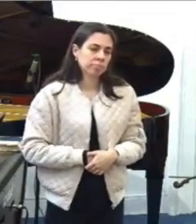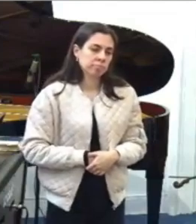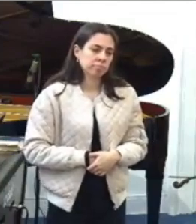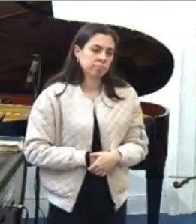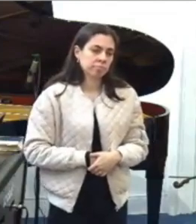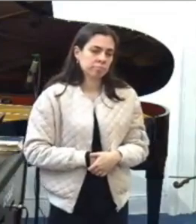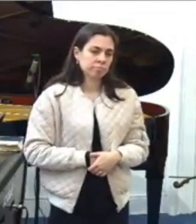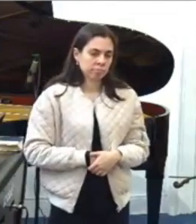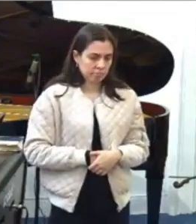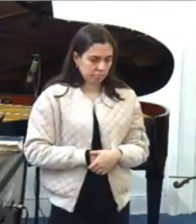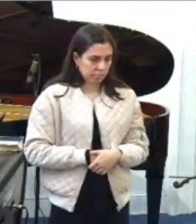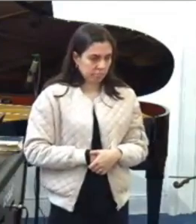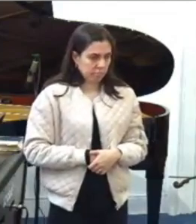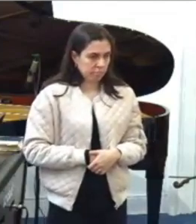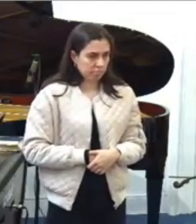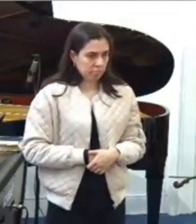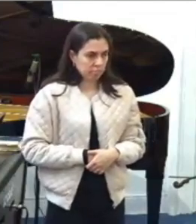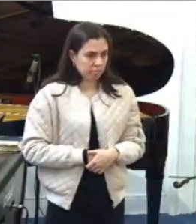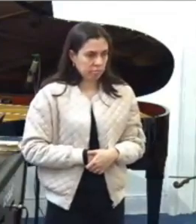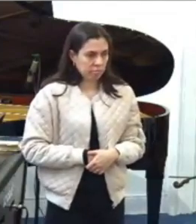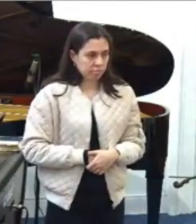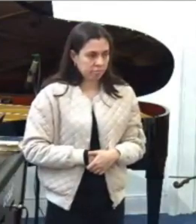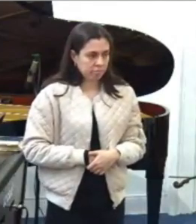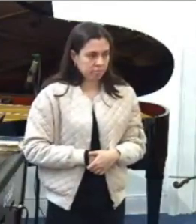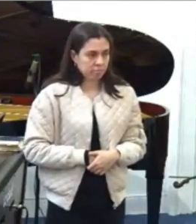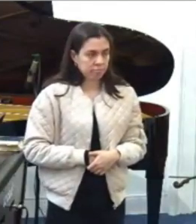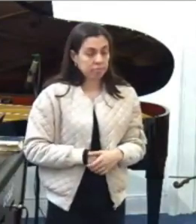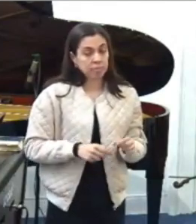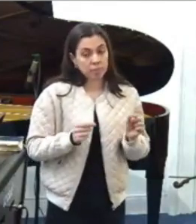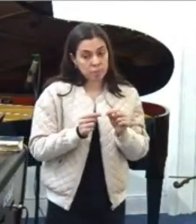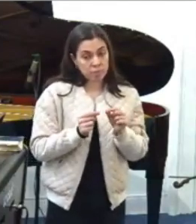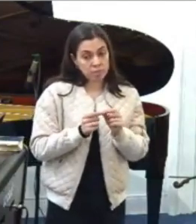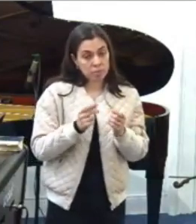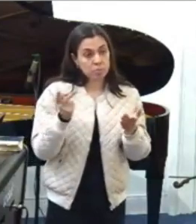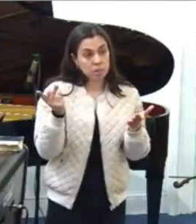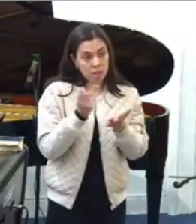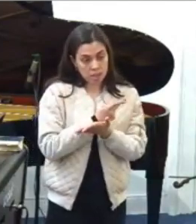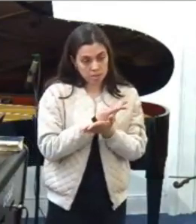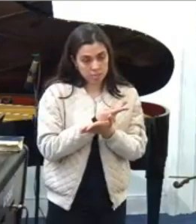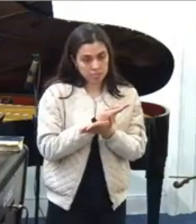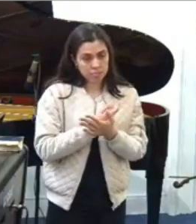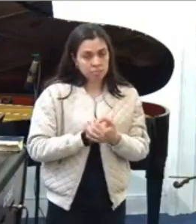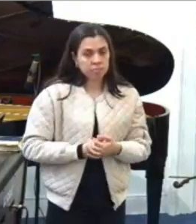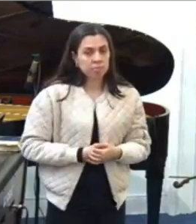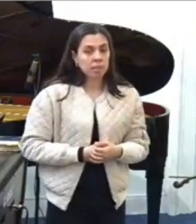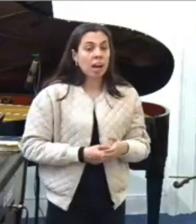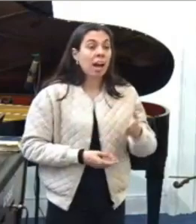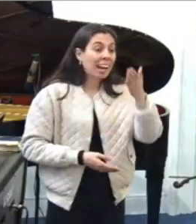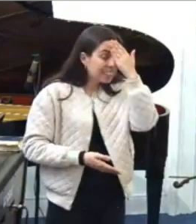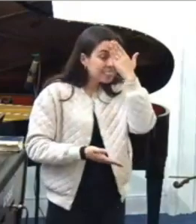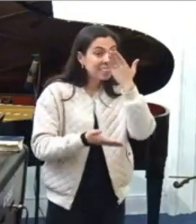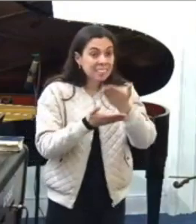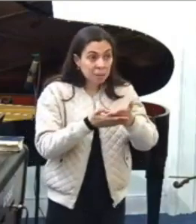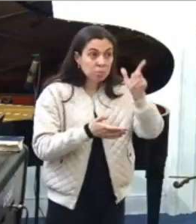vezes mordemos a isca. Abraçamos o engano, ao invés de abraçar a